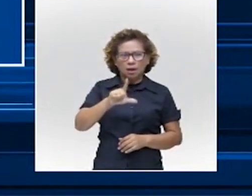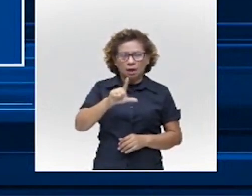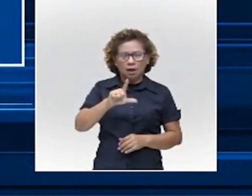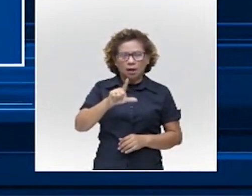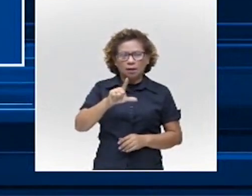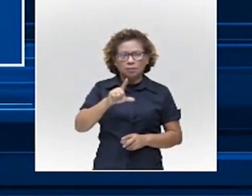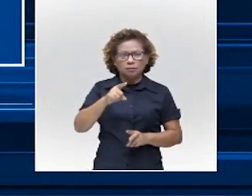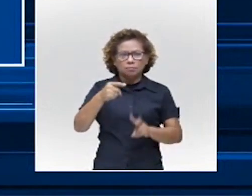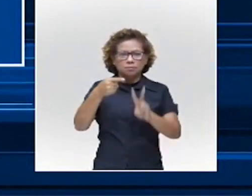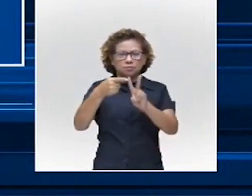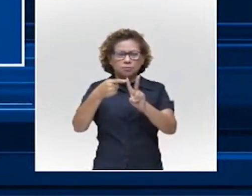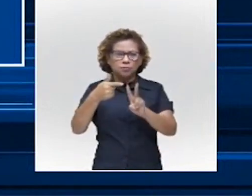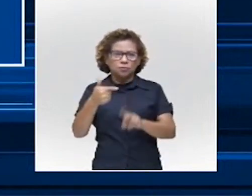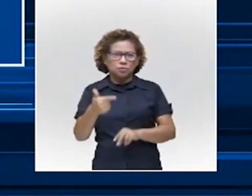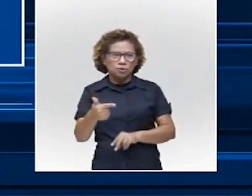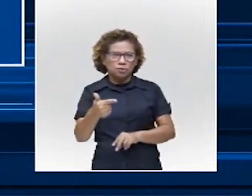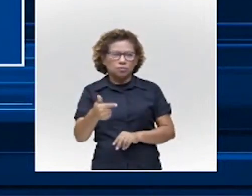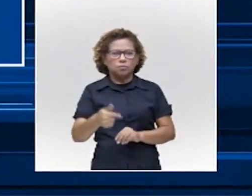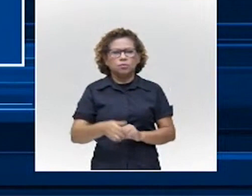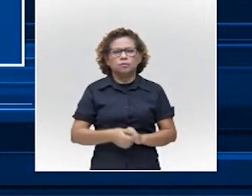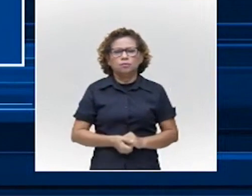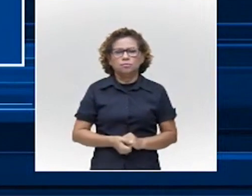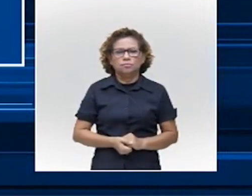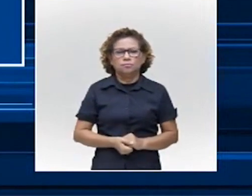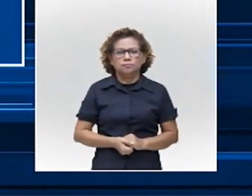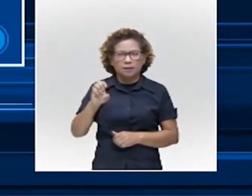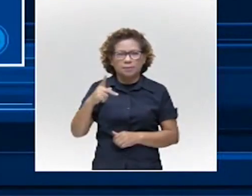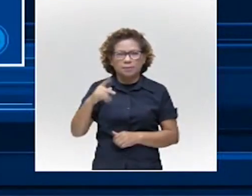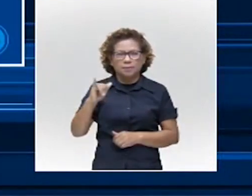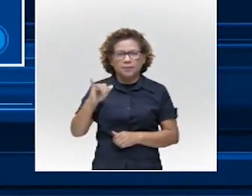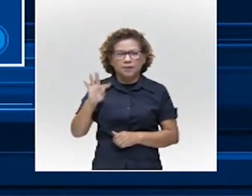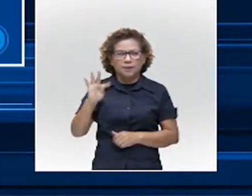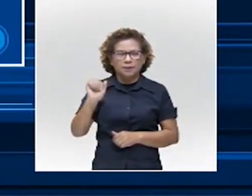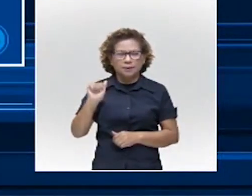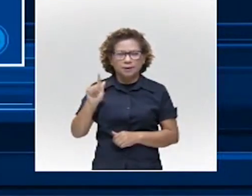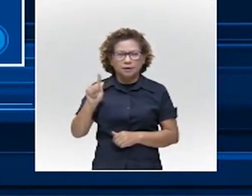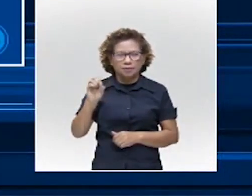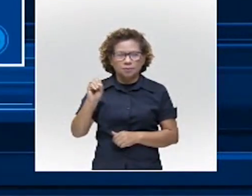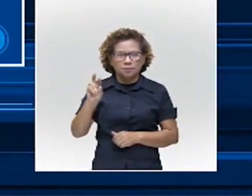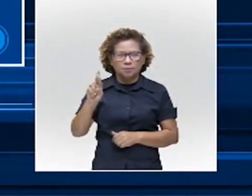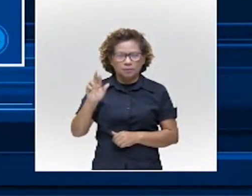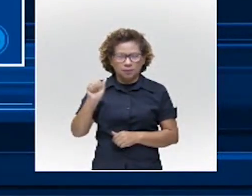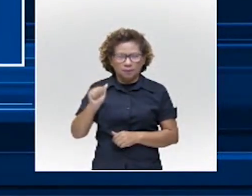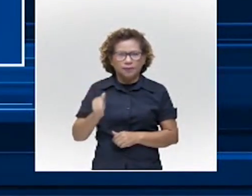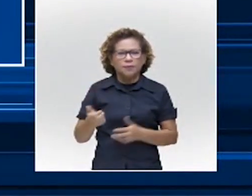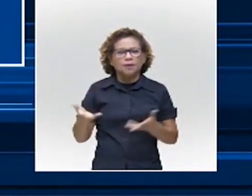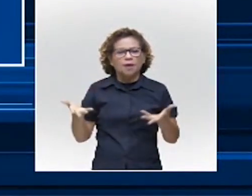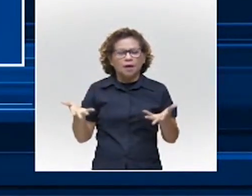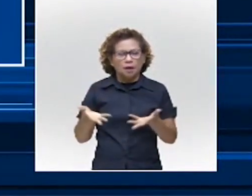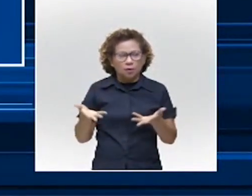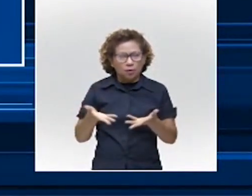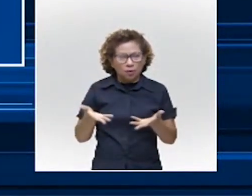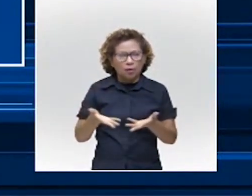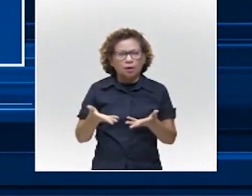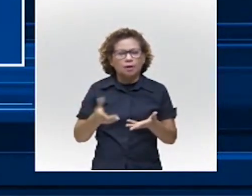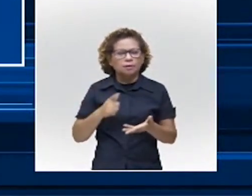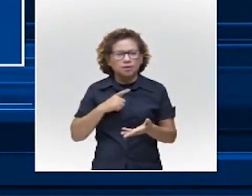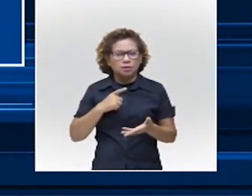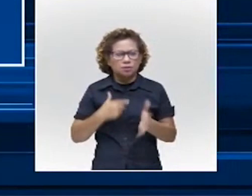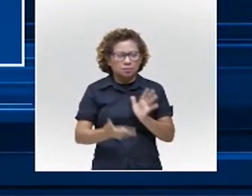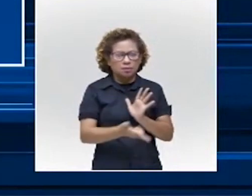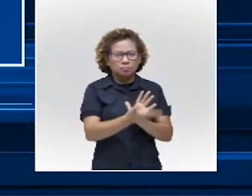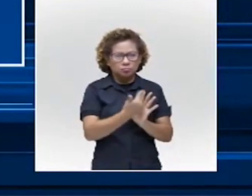equivale ao lado do quadrado, tá bom? Vamos verificar um trapézio, onde o trapézio tem os